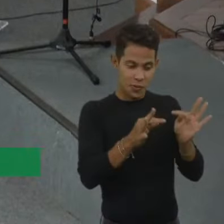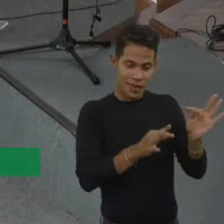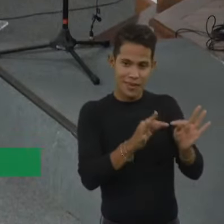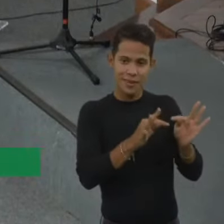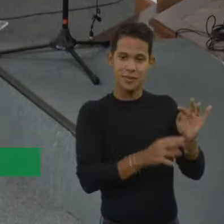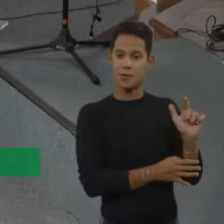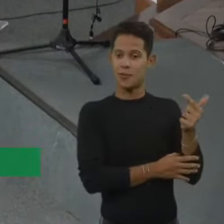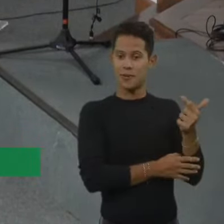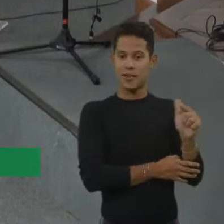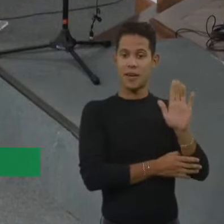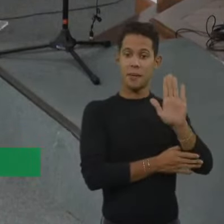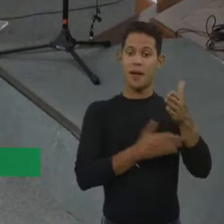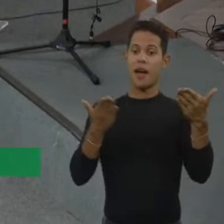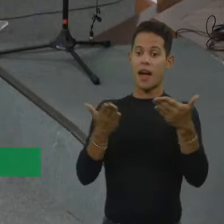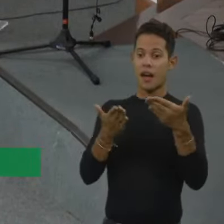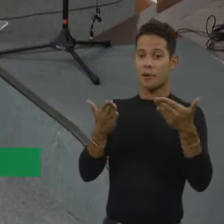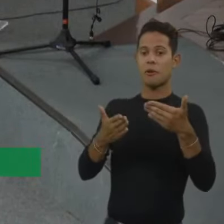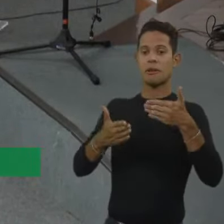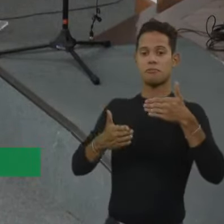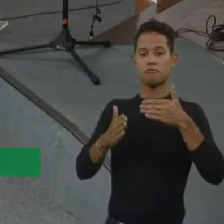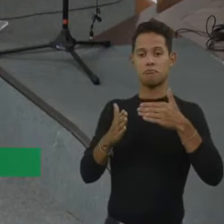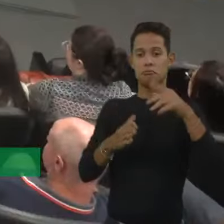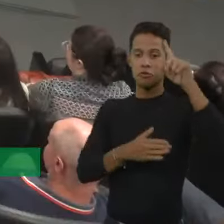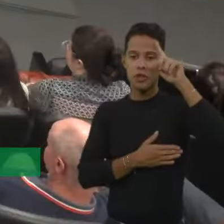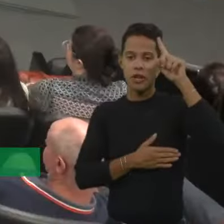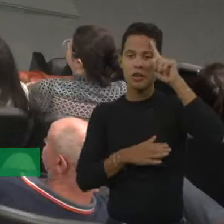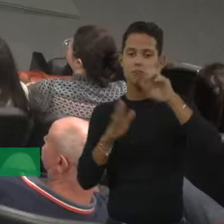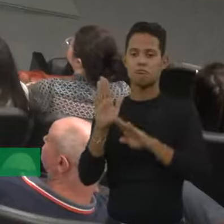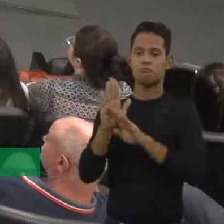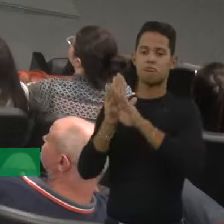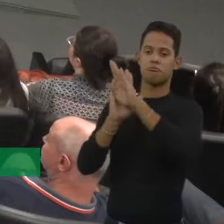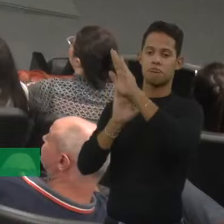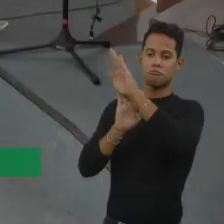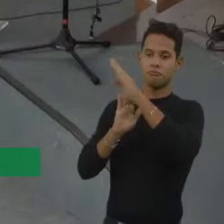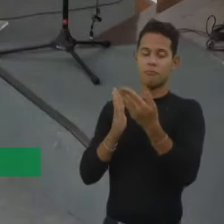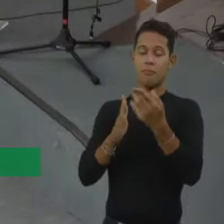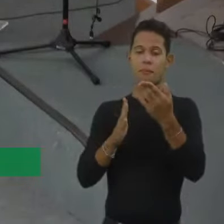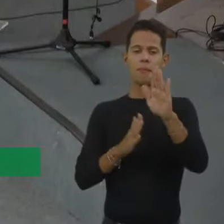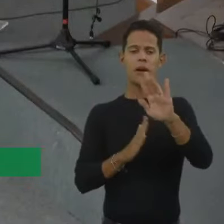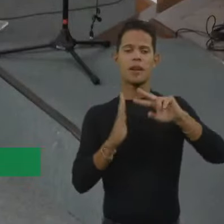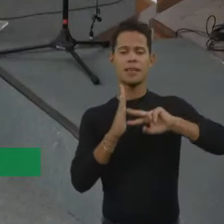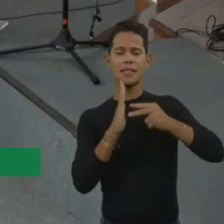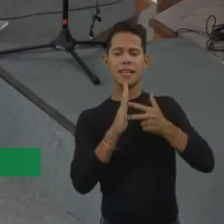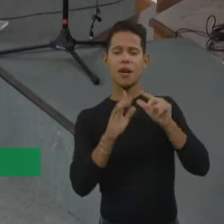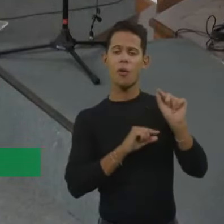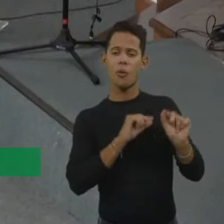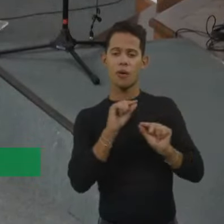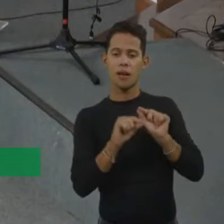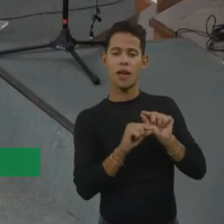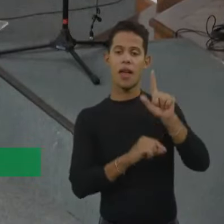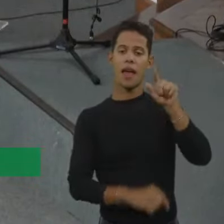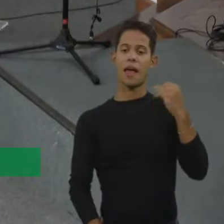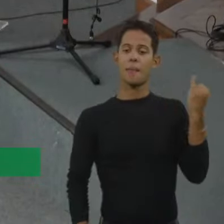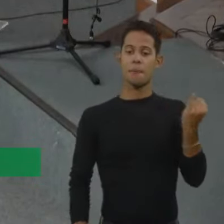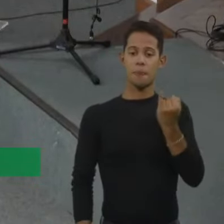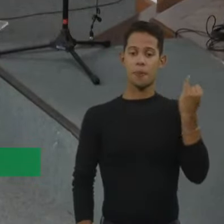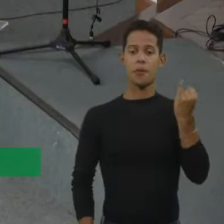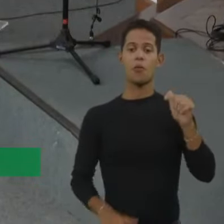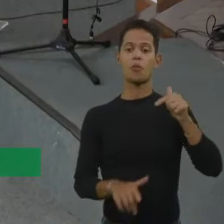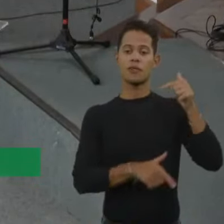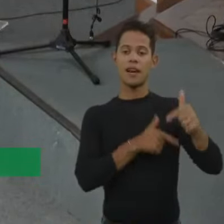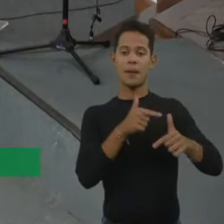que a cada dia vem aumentando o número. Então, isso eu quero dizer a importância de um serviço de referência. Porque quando